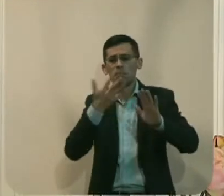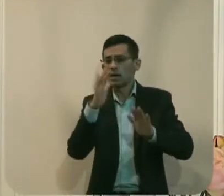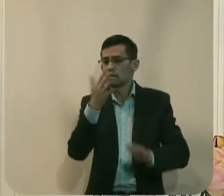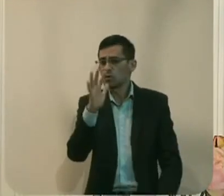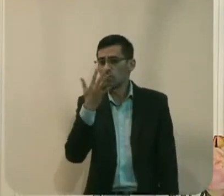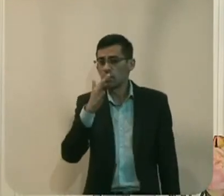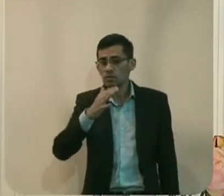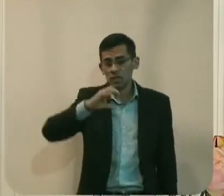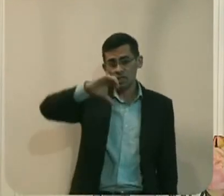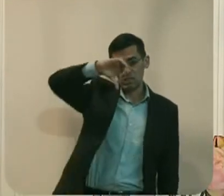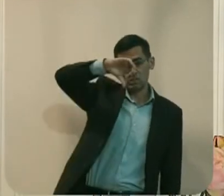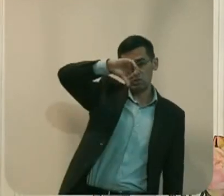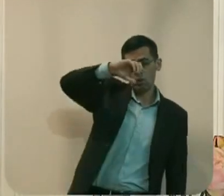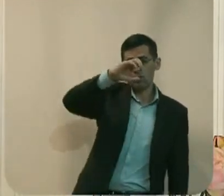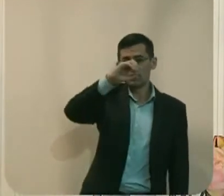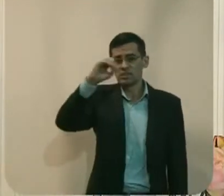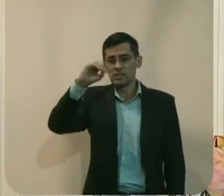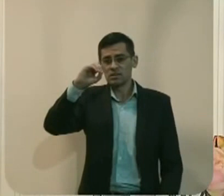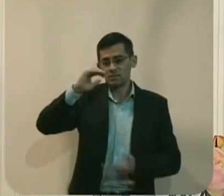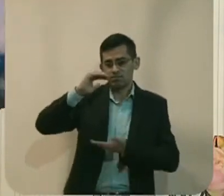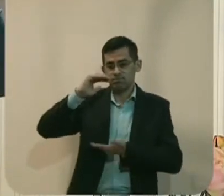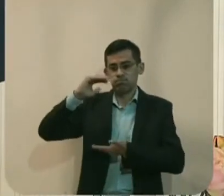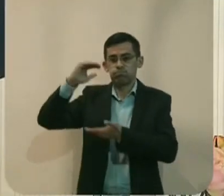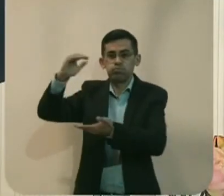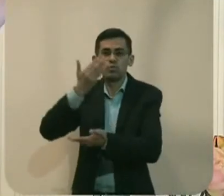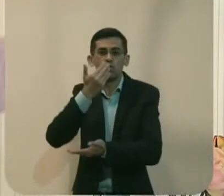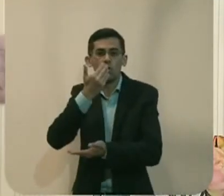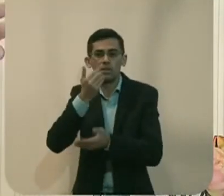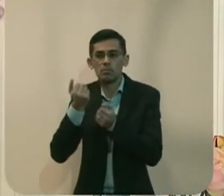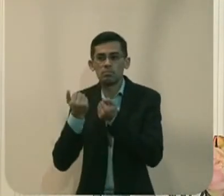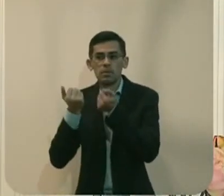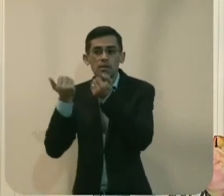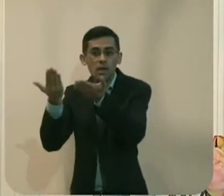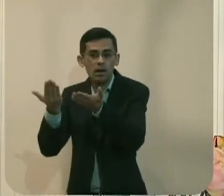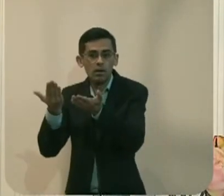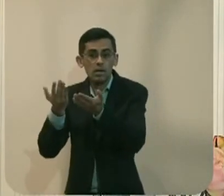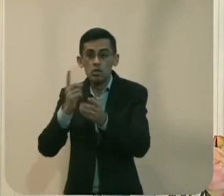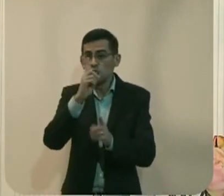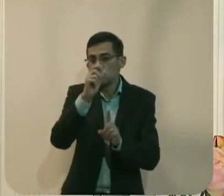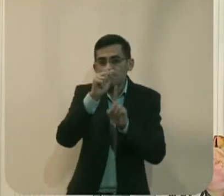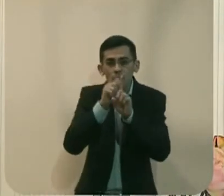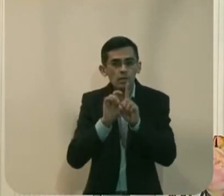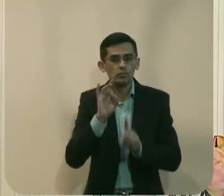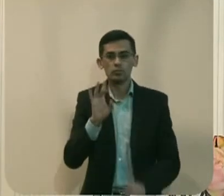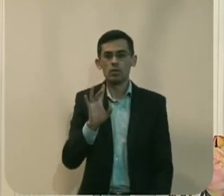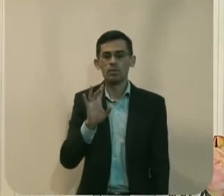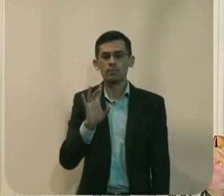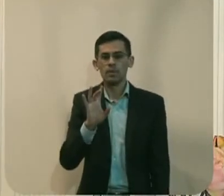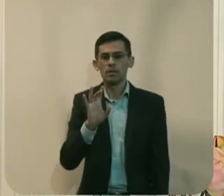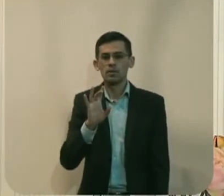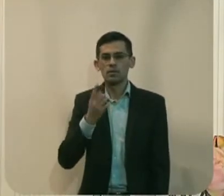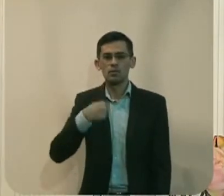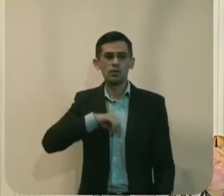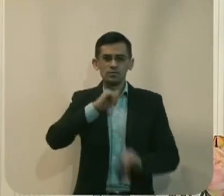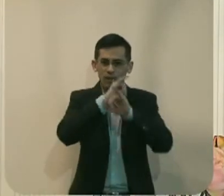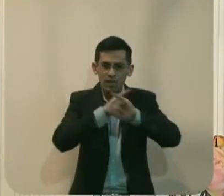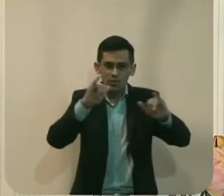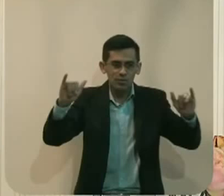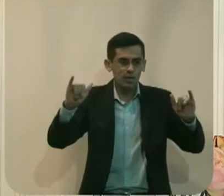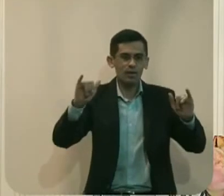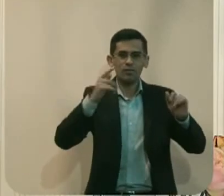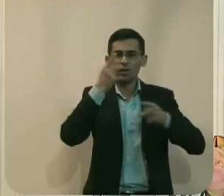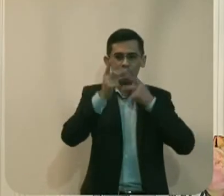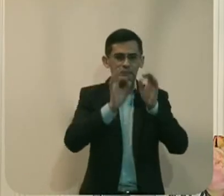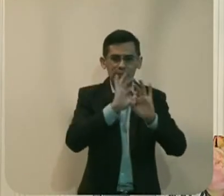aproximadamente 900 cestas básicas, período de um mês. Isso a gente não divulga, não sai